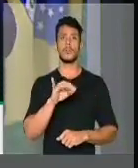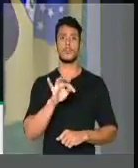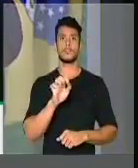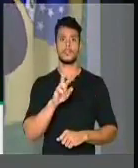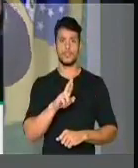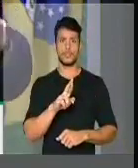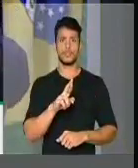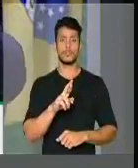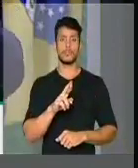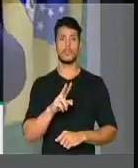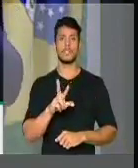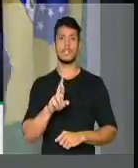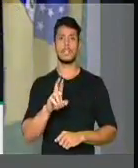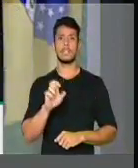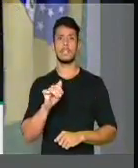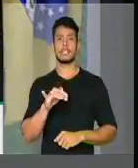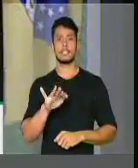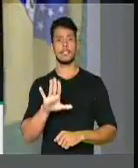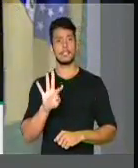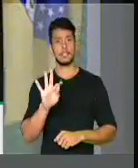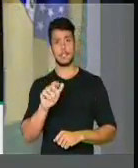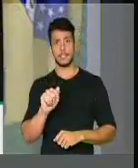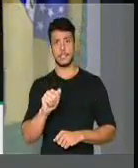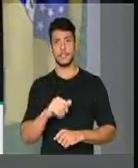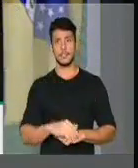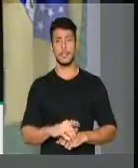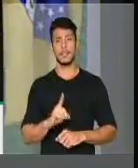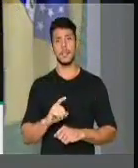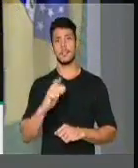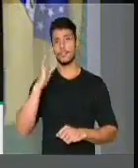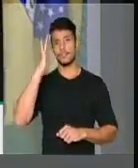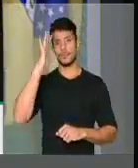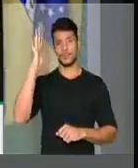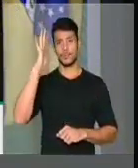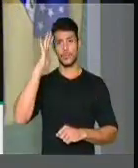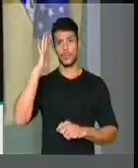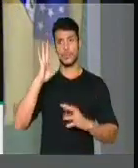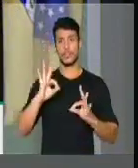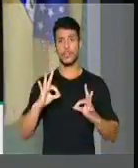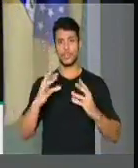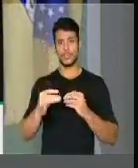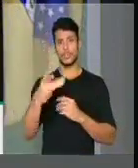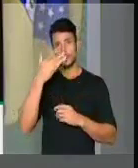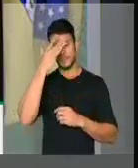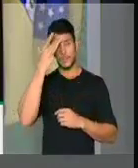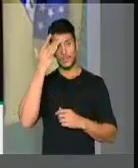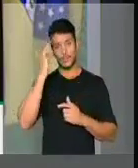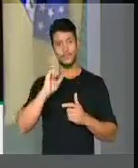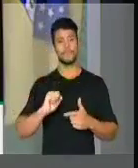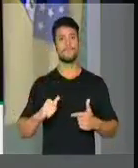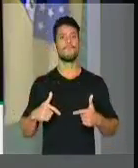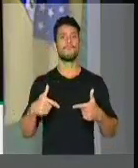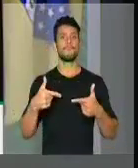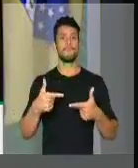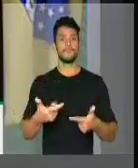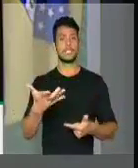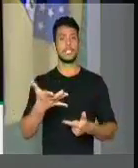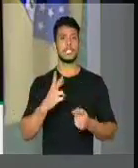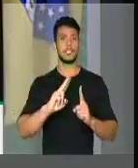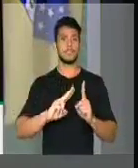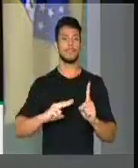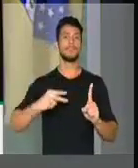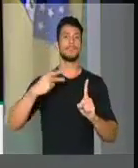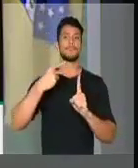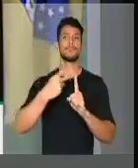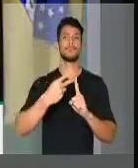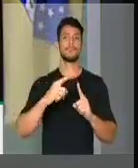que era o sonho de todo, de toda pessoa que lutava pela seção social,